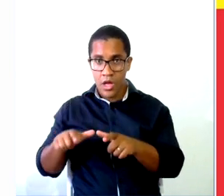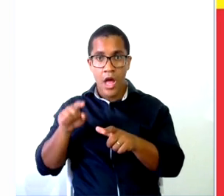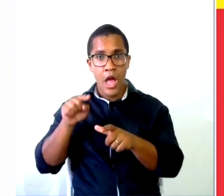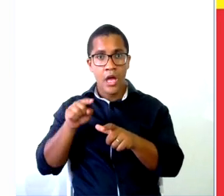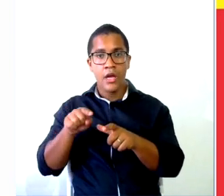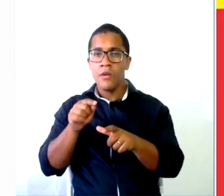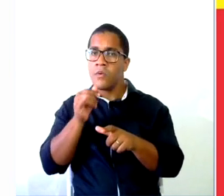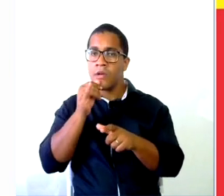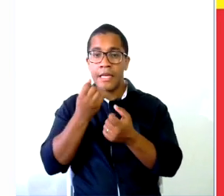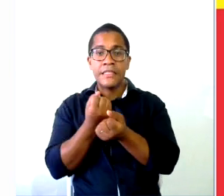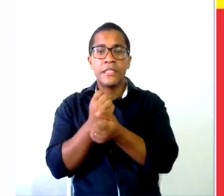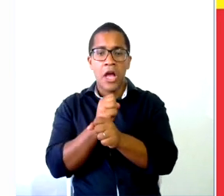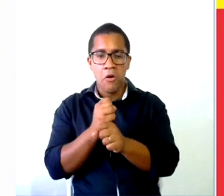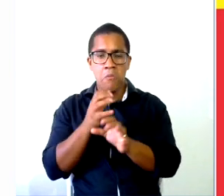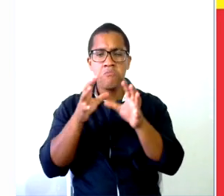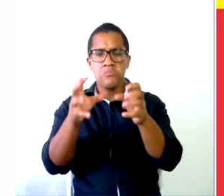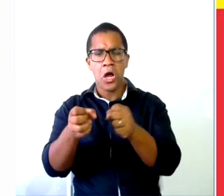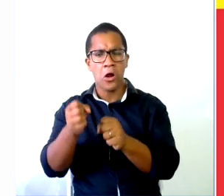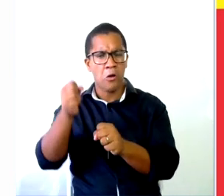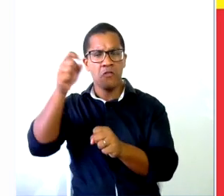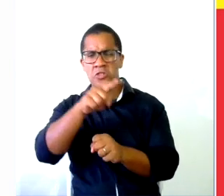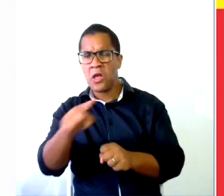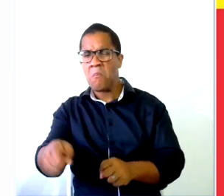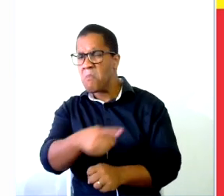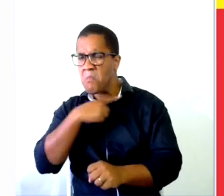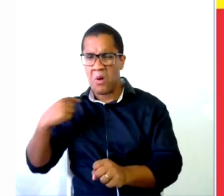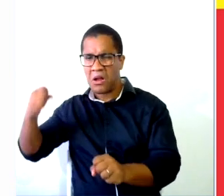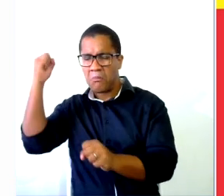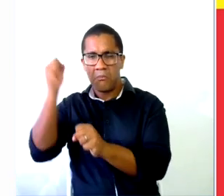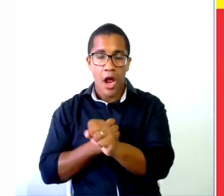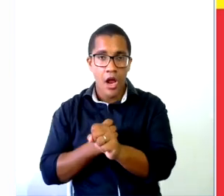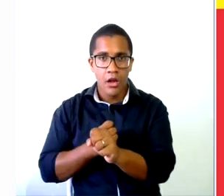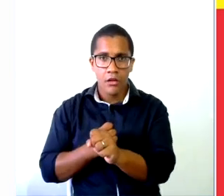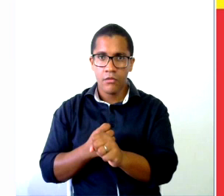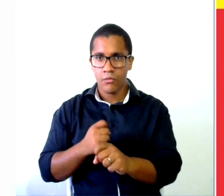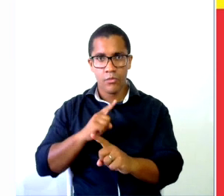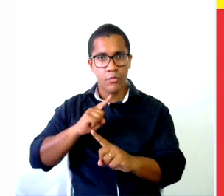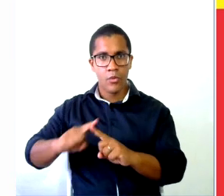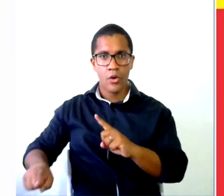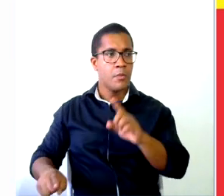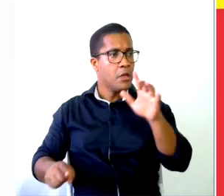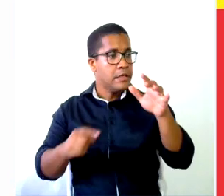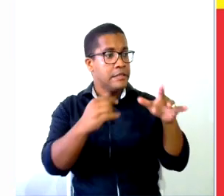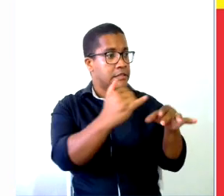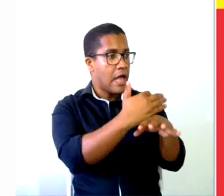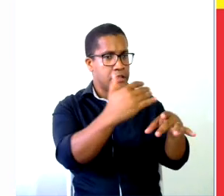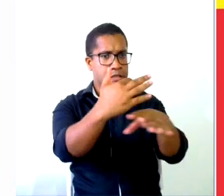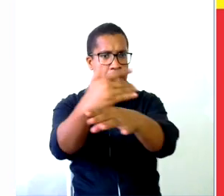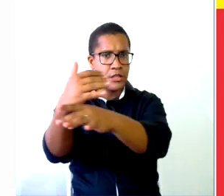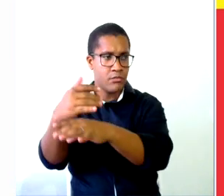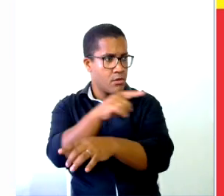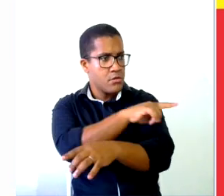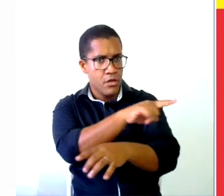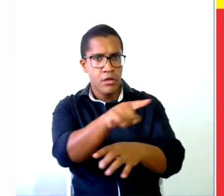menos isso, né? Pelo menos isso aí não era permitido matar o